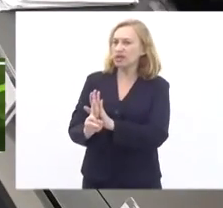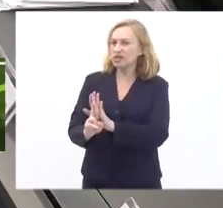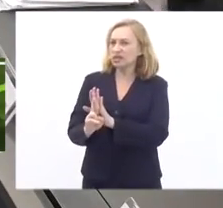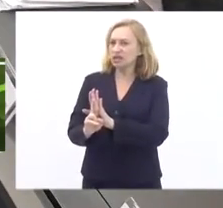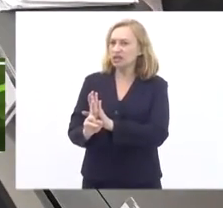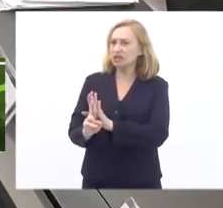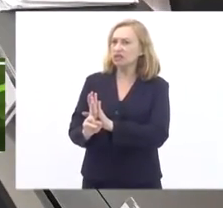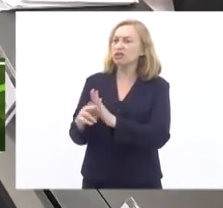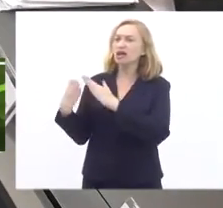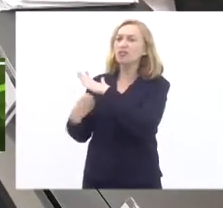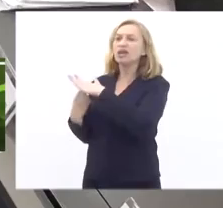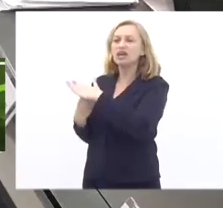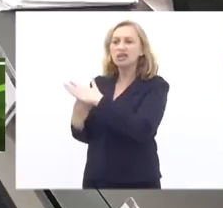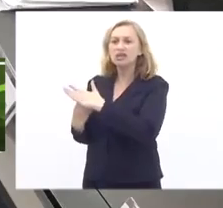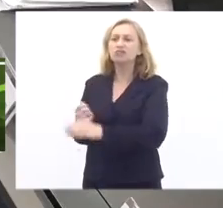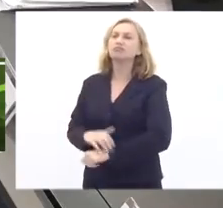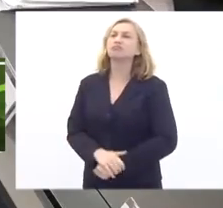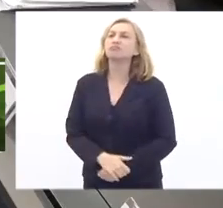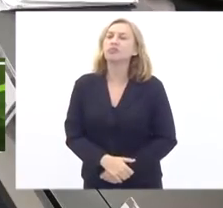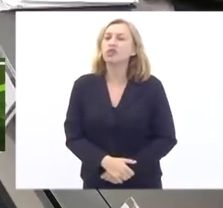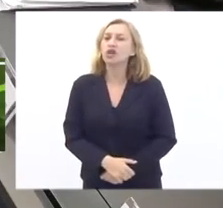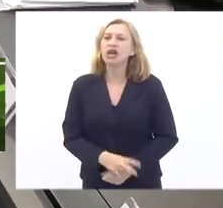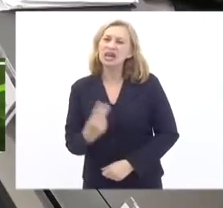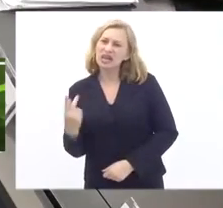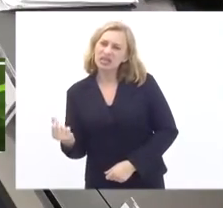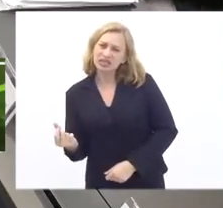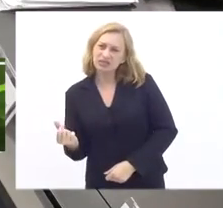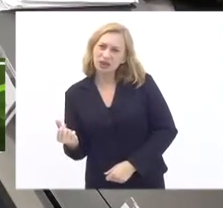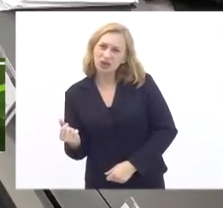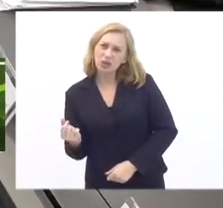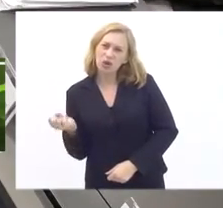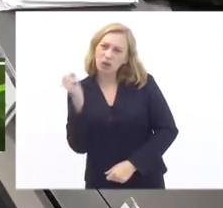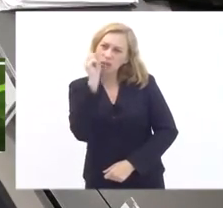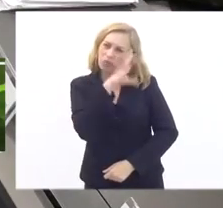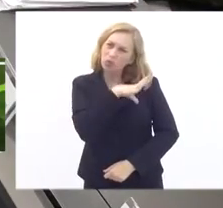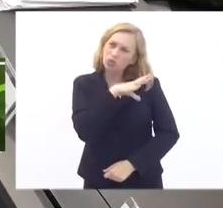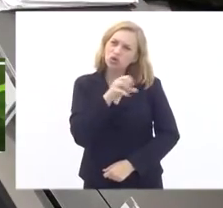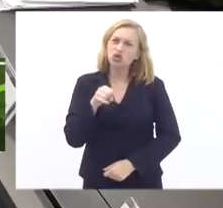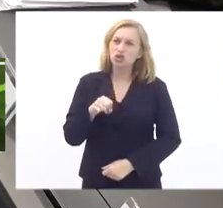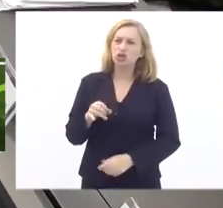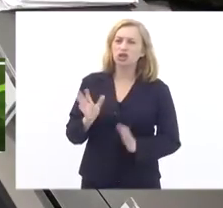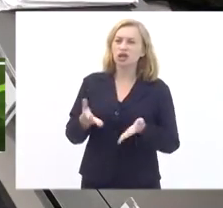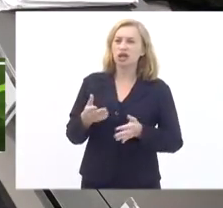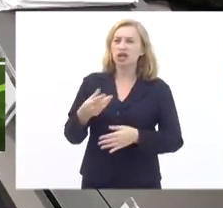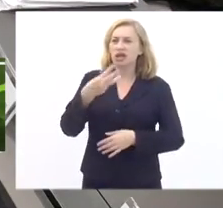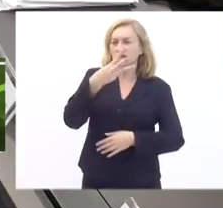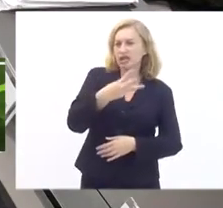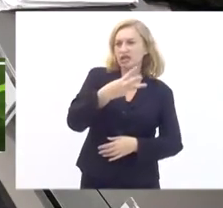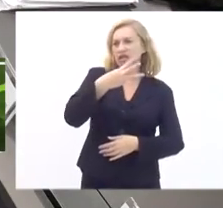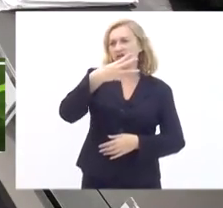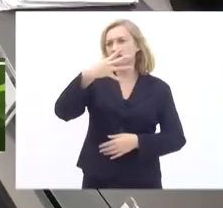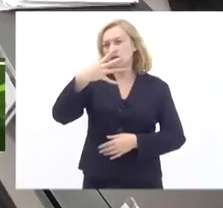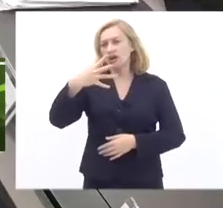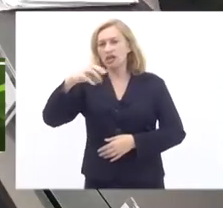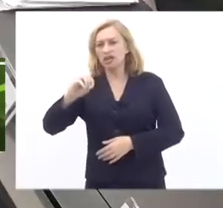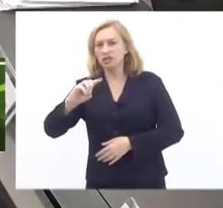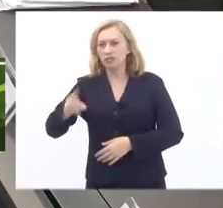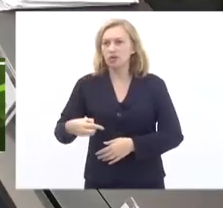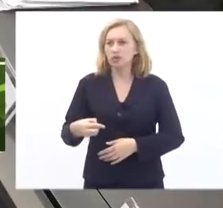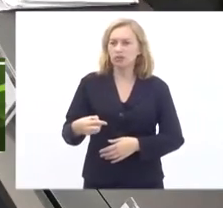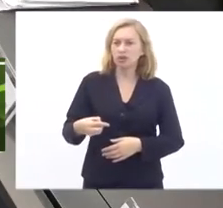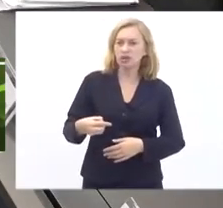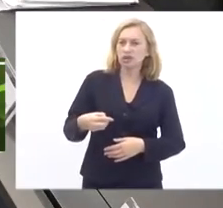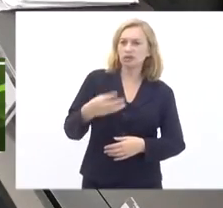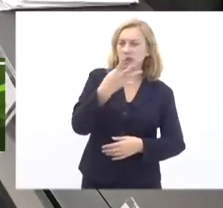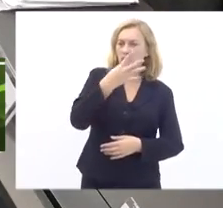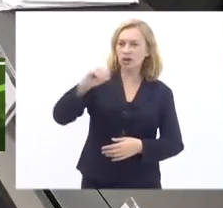da concessionária, da Supervia, esse valor é um valor absurdo, já que o senhor quer aumentar de 340 mil passageiros para 400 mil? Se o